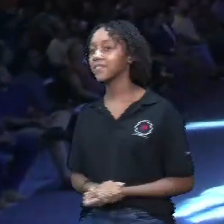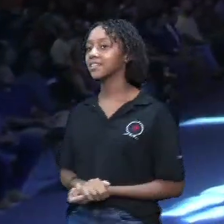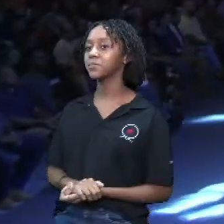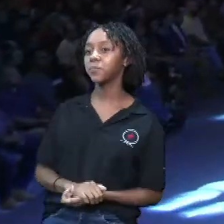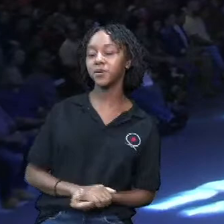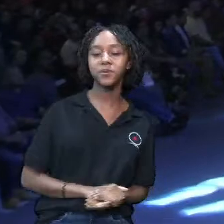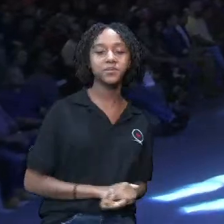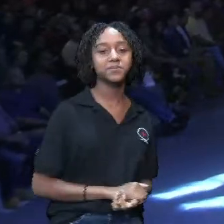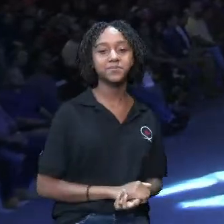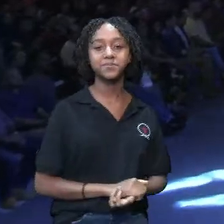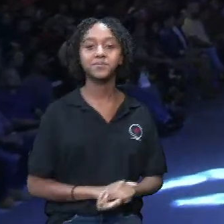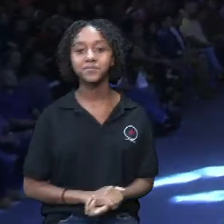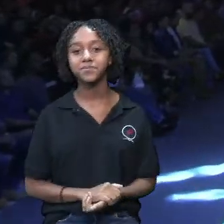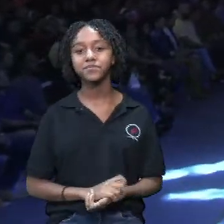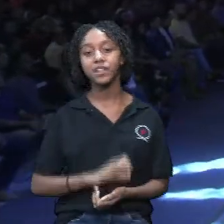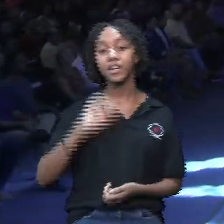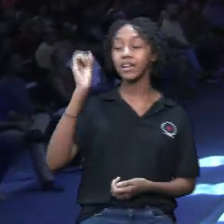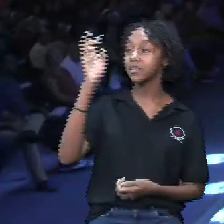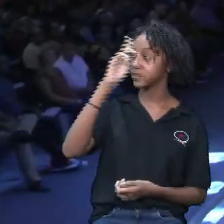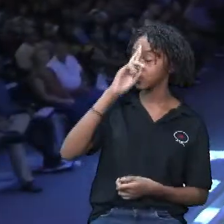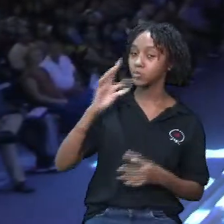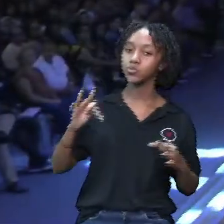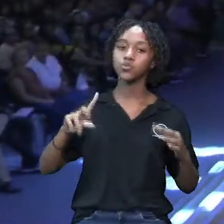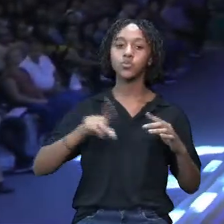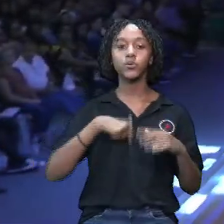A graça do Senhor é tudo que nós precisamos.